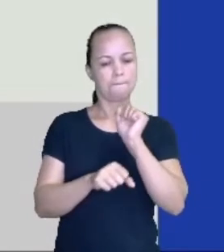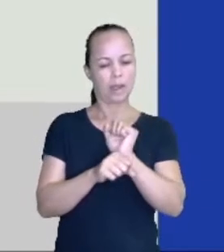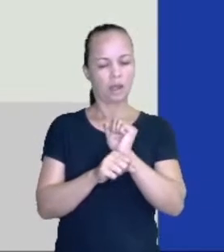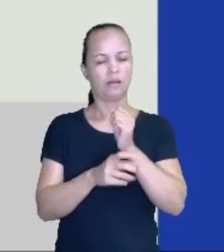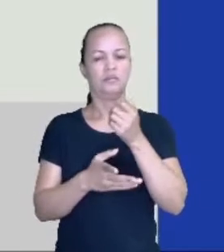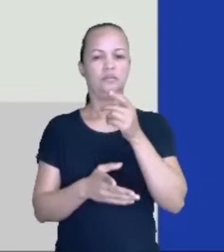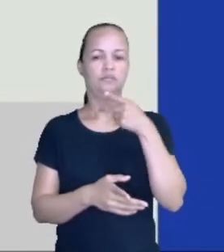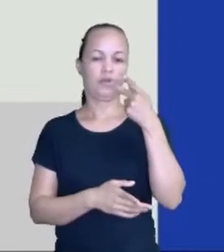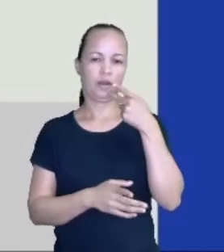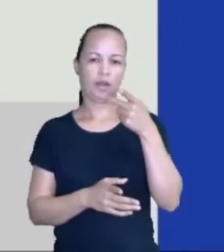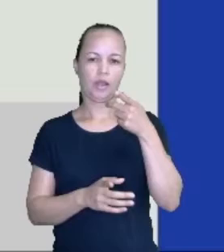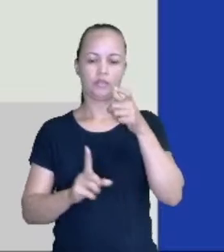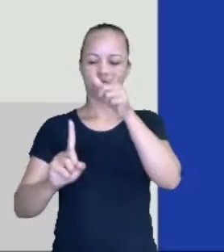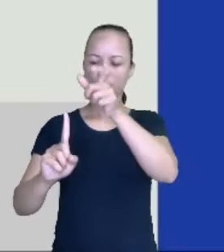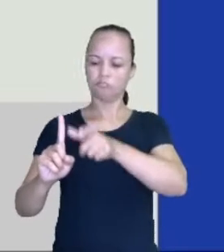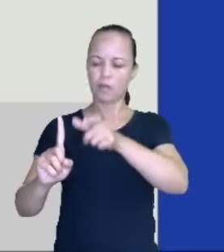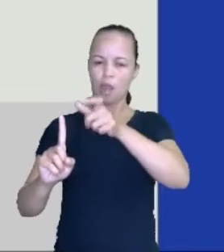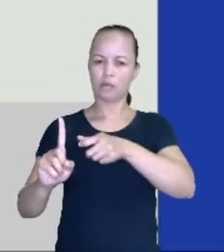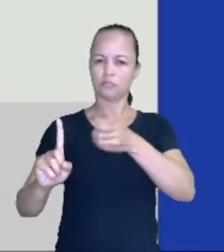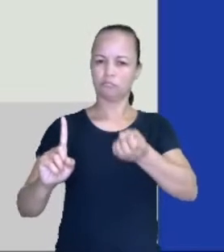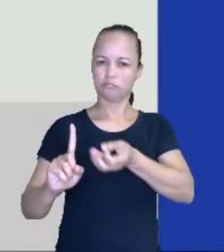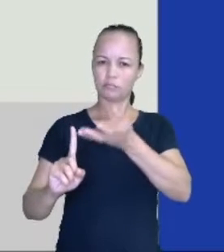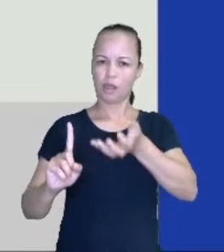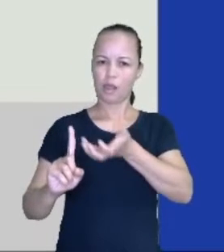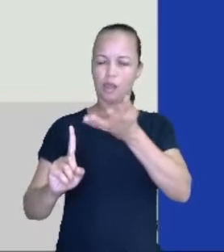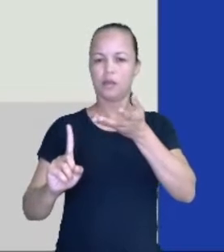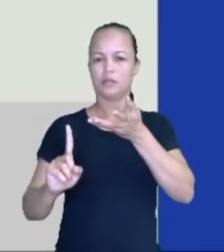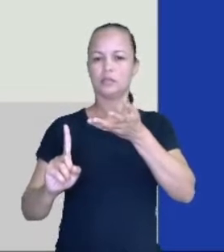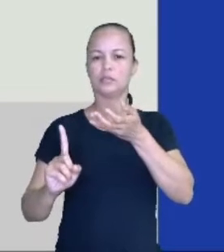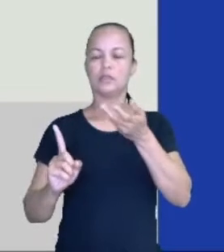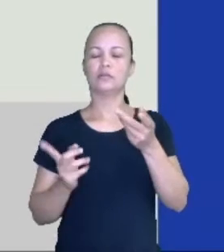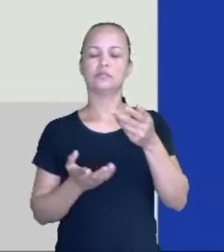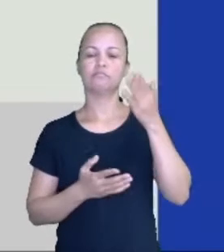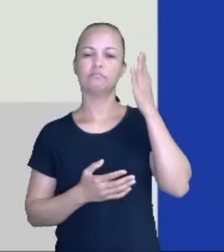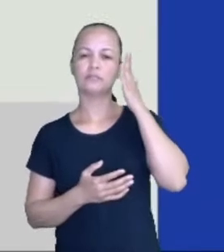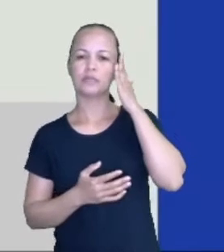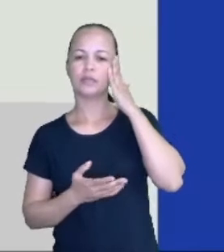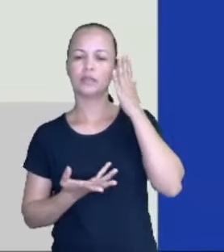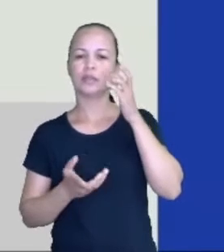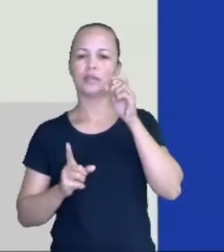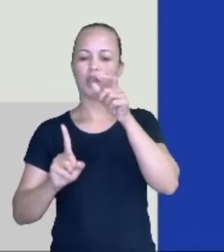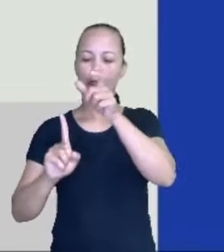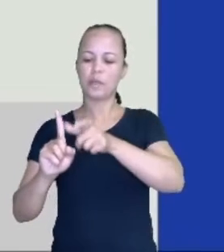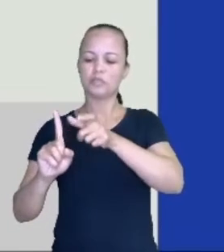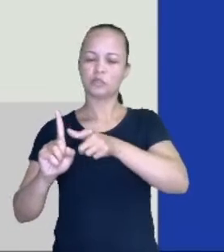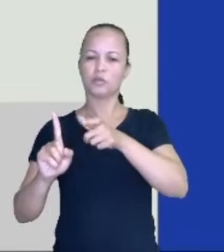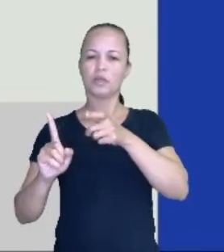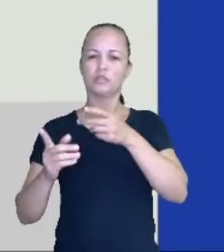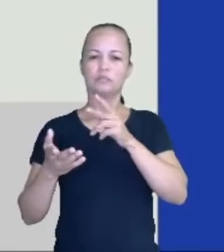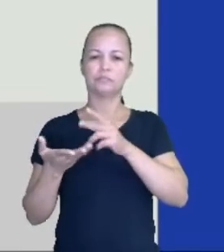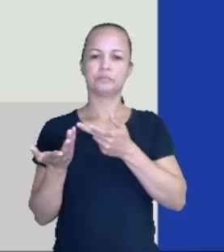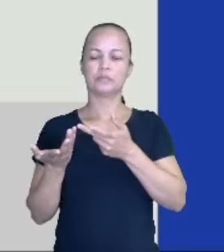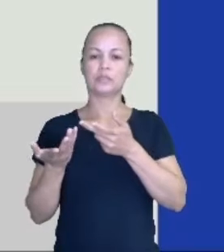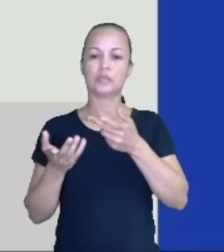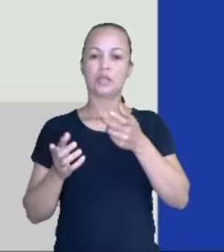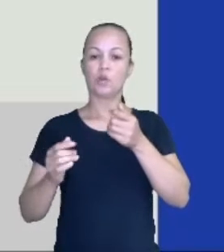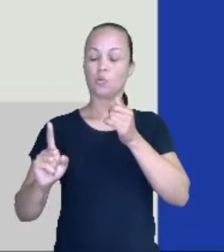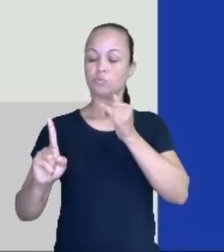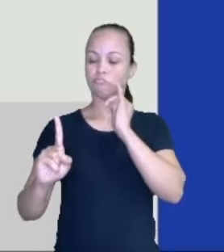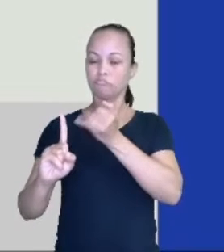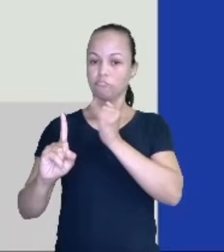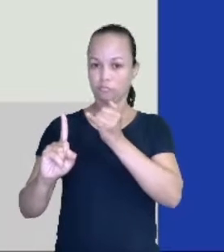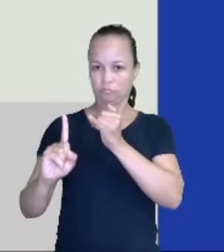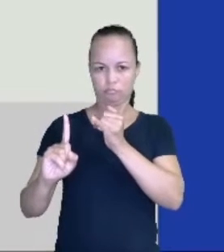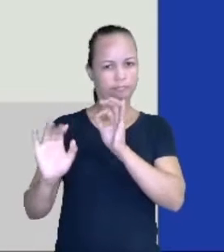exatamente o que o personagem está falando, dando a entender que é uma ação do próprio personagem. O narrador não intervém no que o personagem